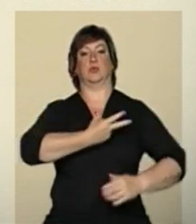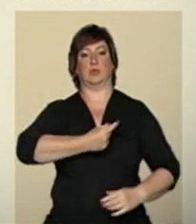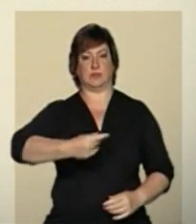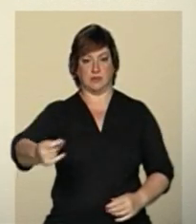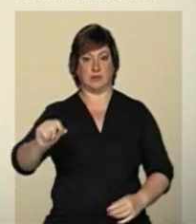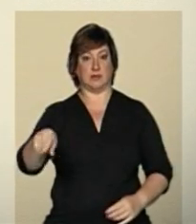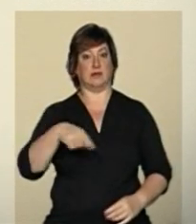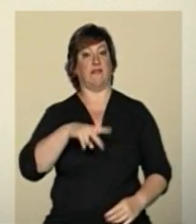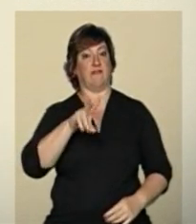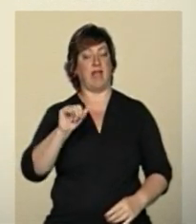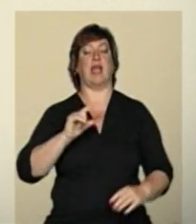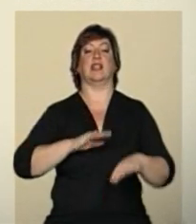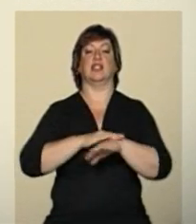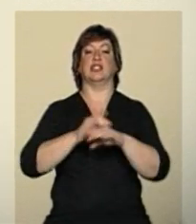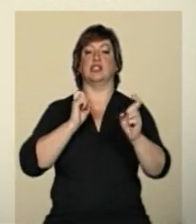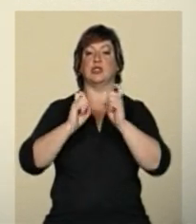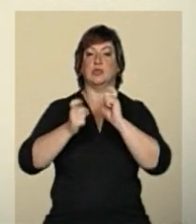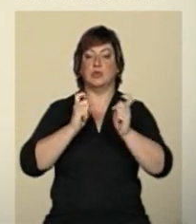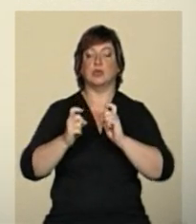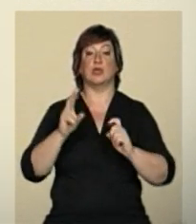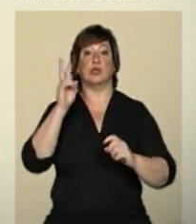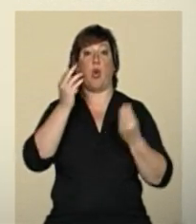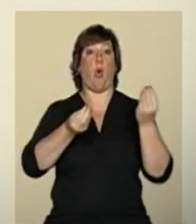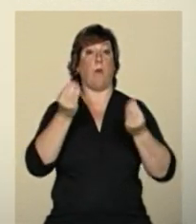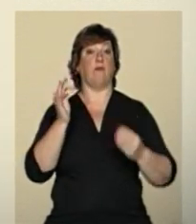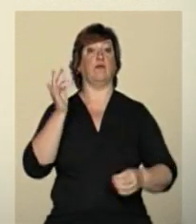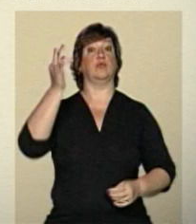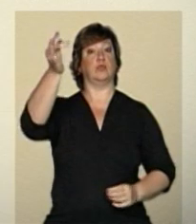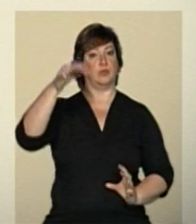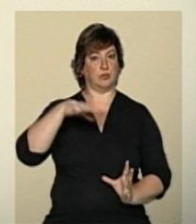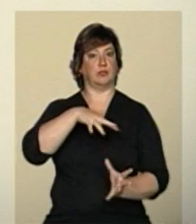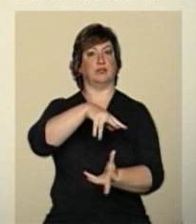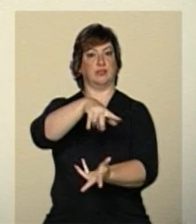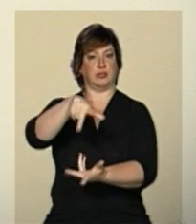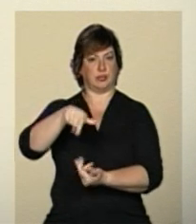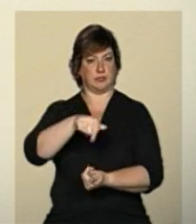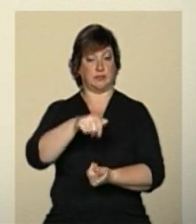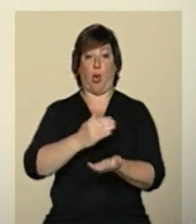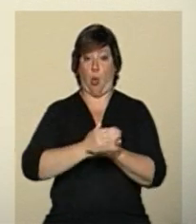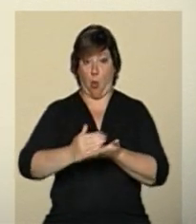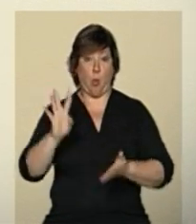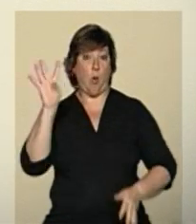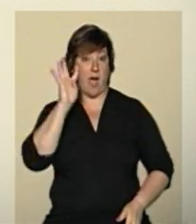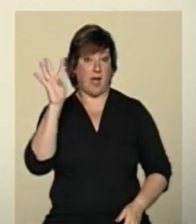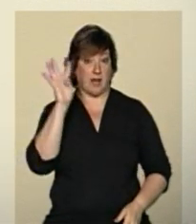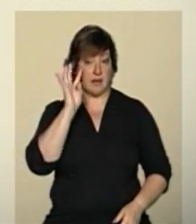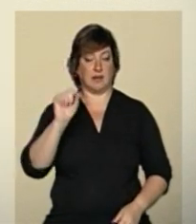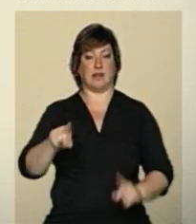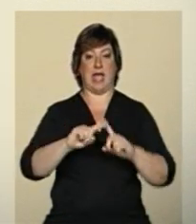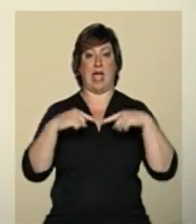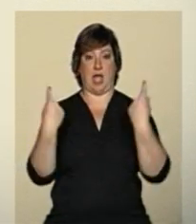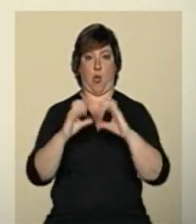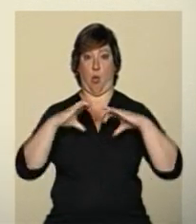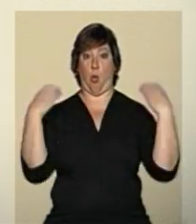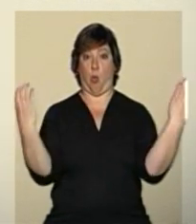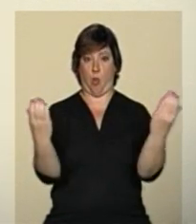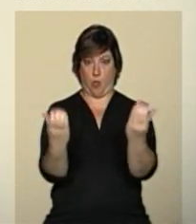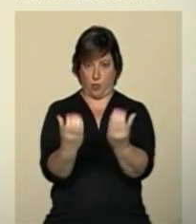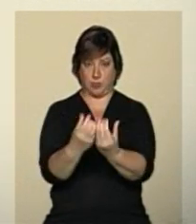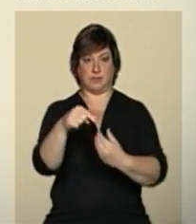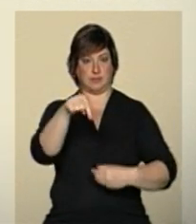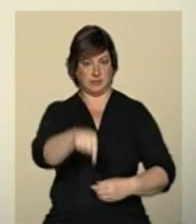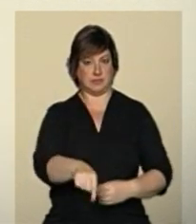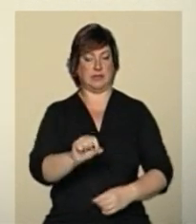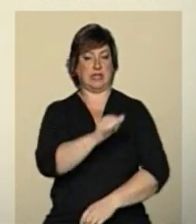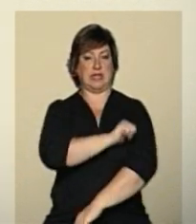Sustentável, que vai discutir o futuro do nosso planeta. A partir de quarta-feira, na reunião de cúpula da